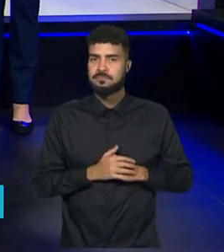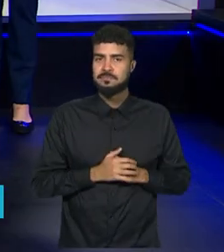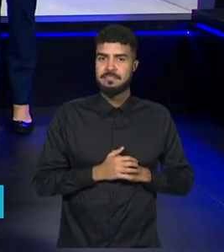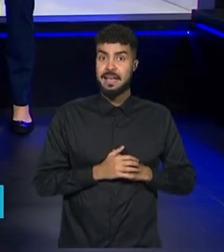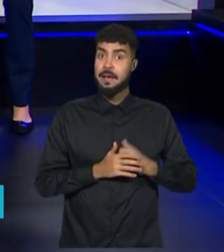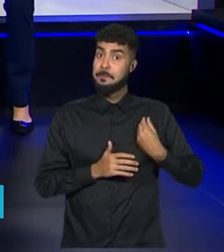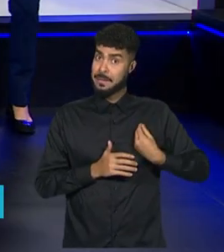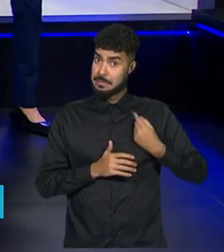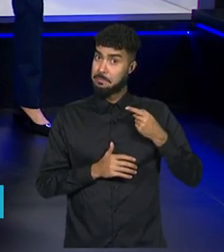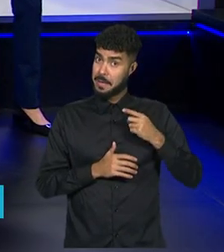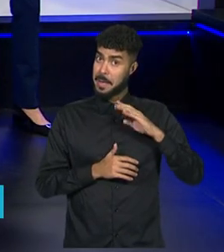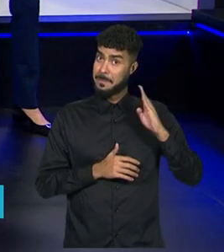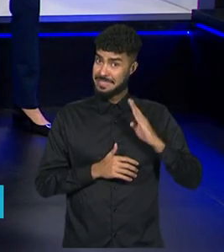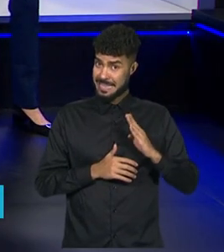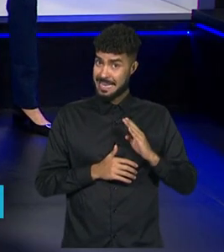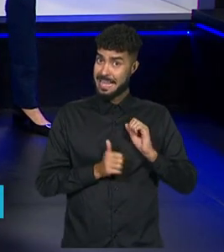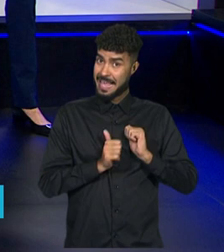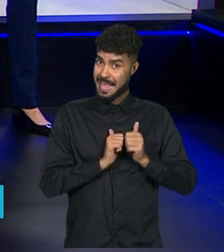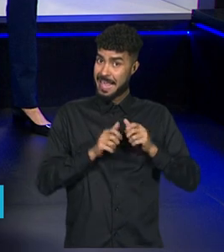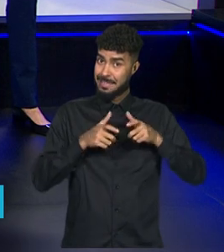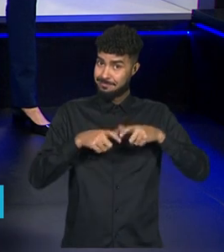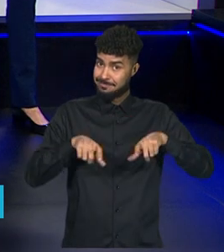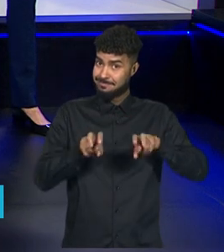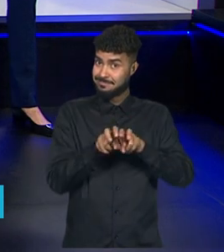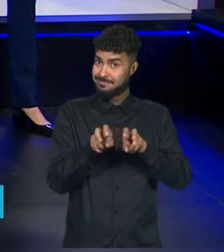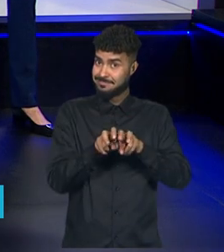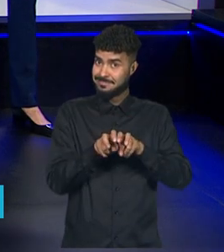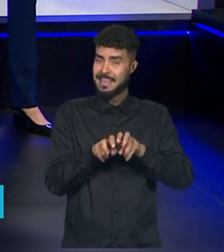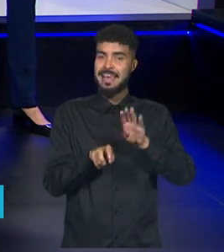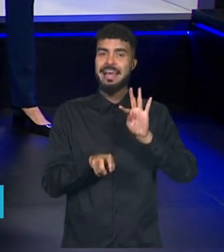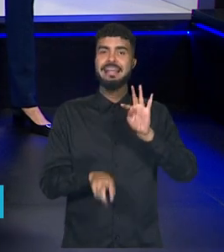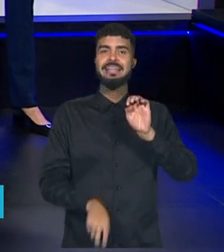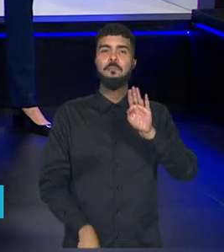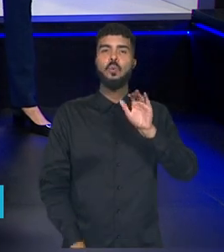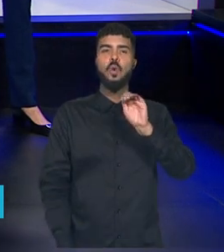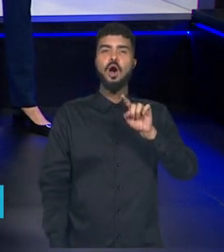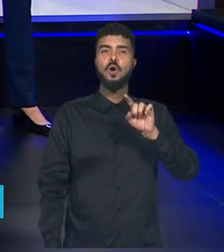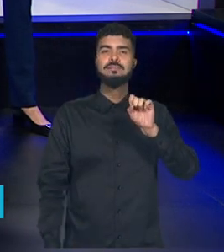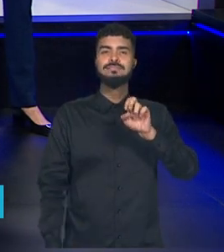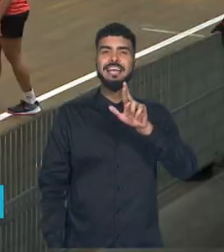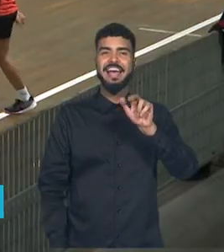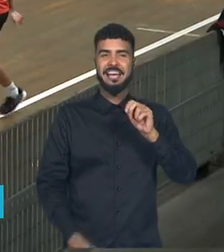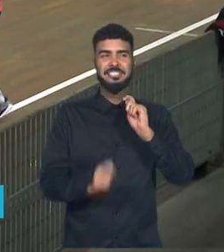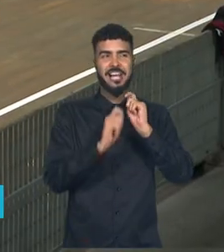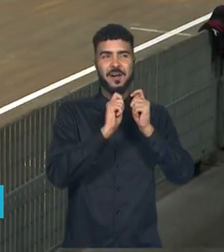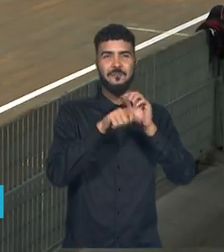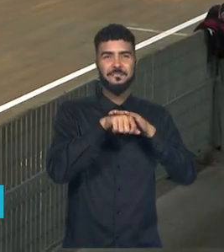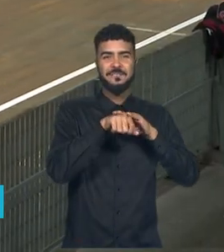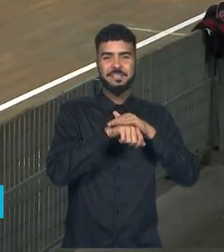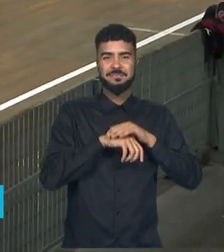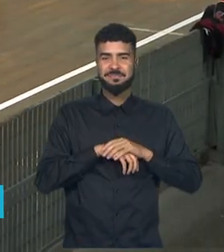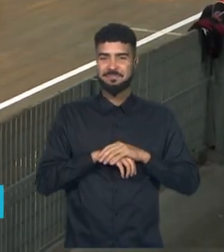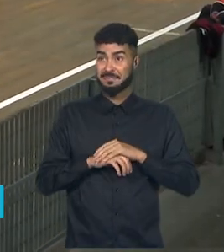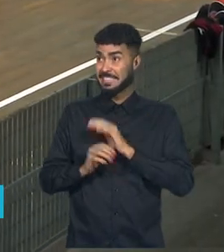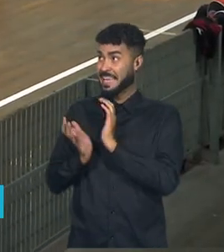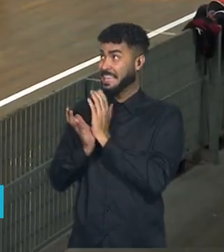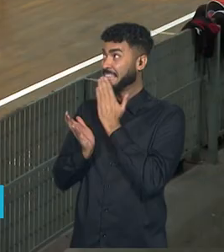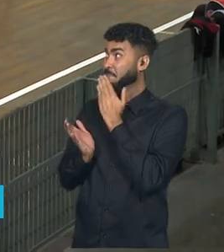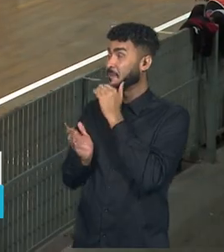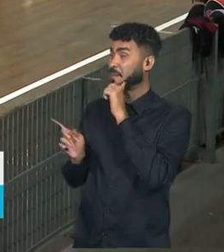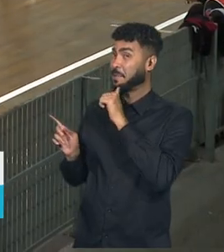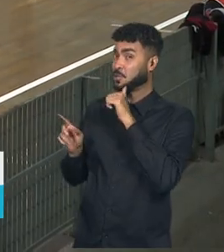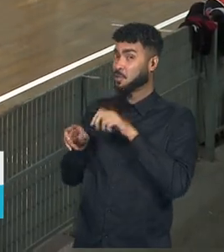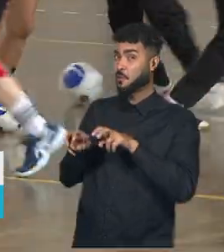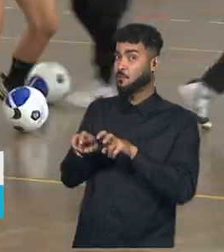ter brasileiras em quadra. A gente falou com a galera do Taboão da Serra. Essa galera forma um time feminino